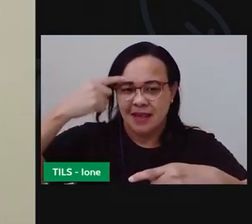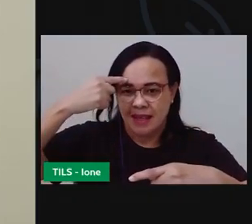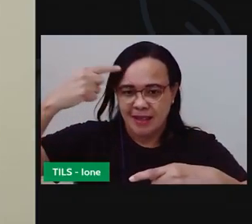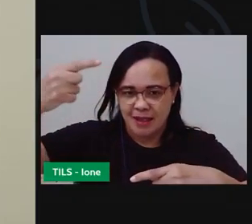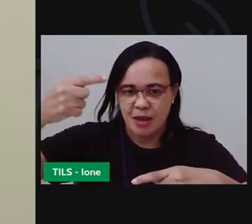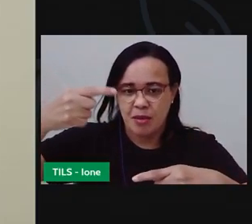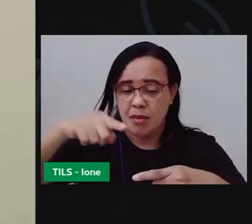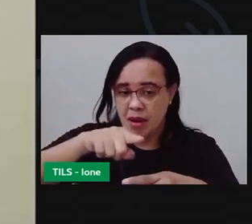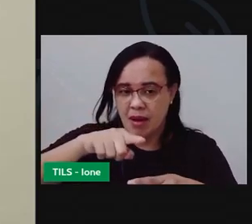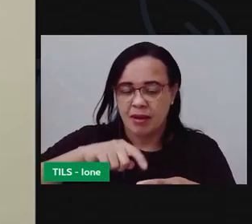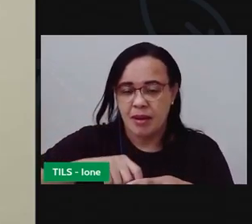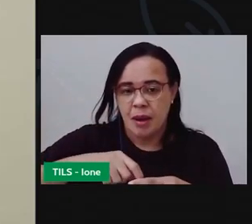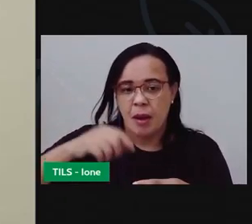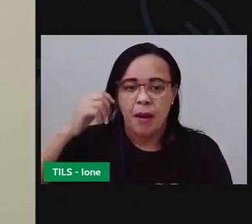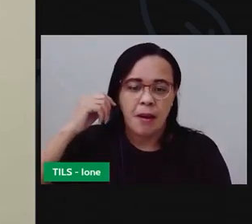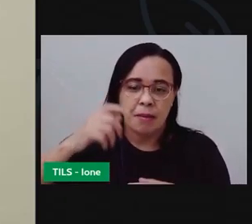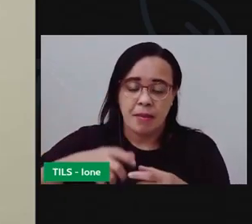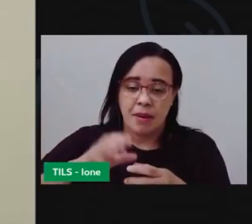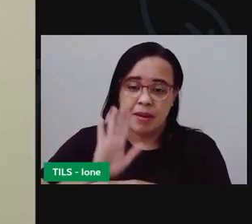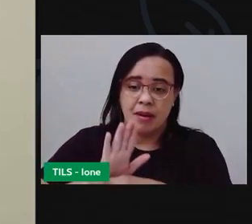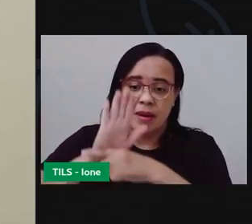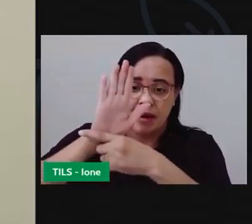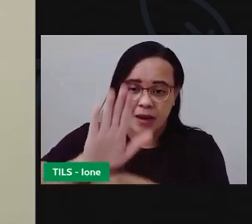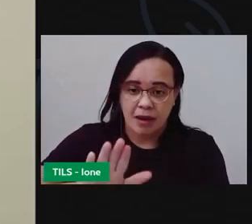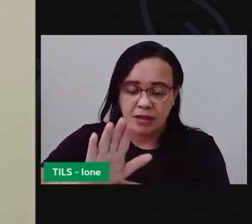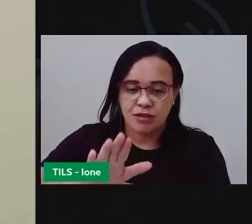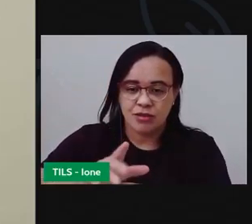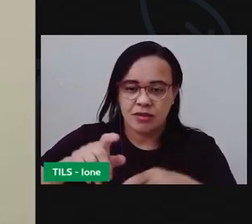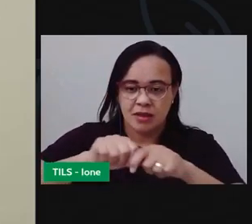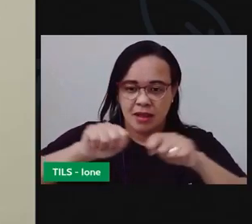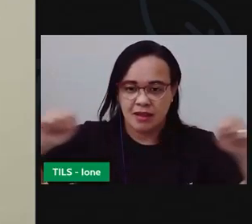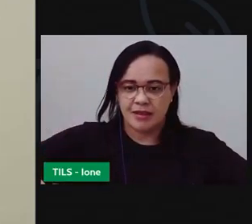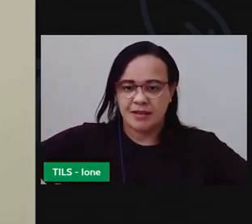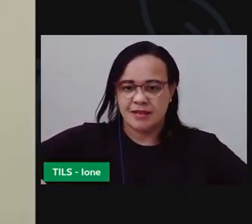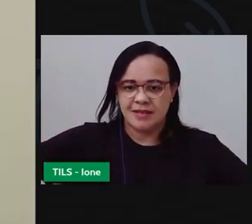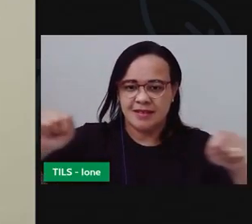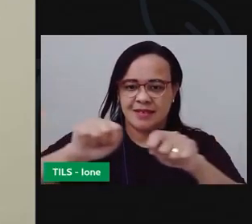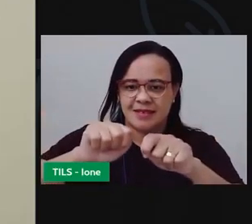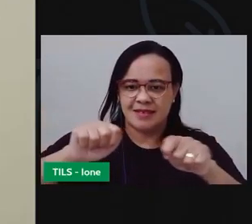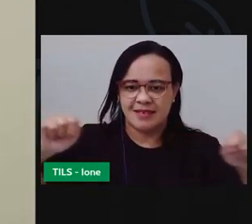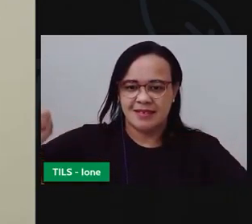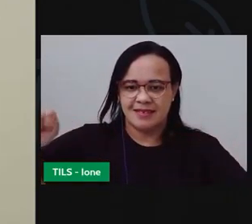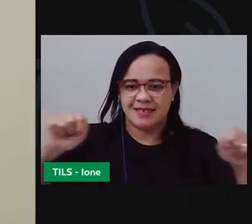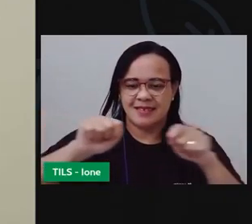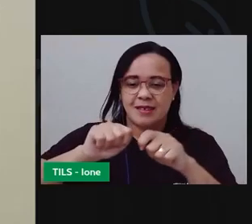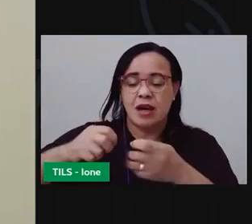essa parte da garrafa. Vou cortar aqui